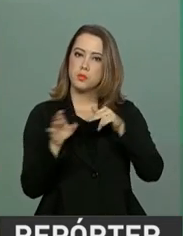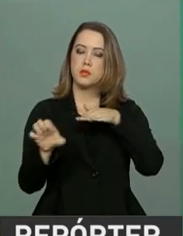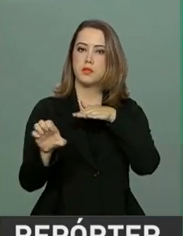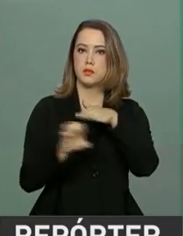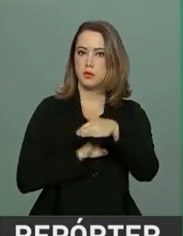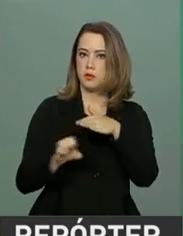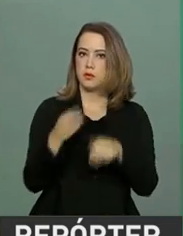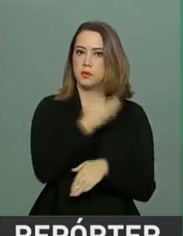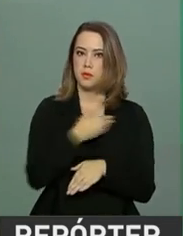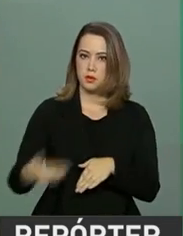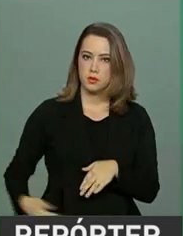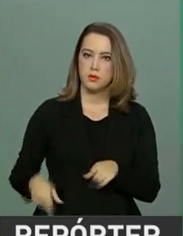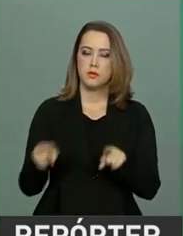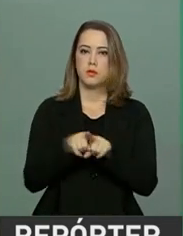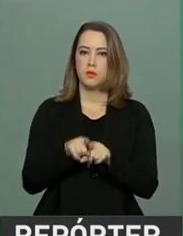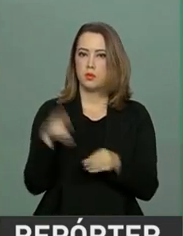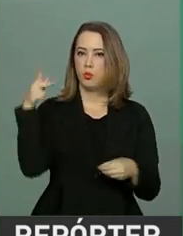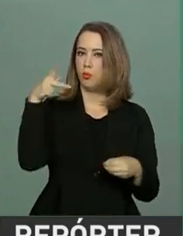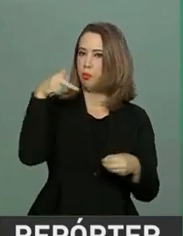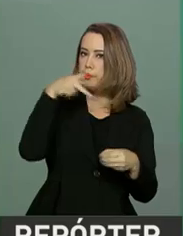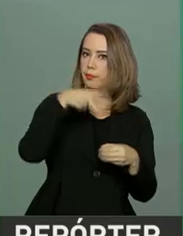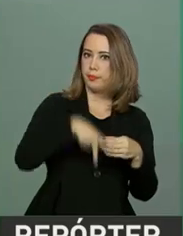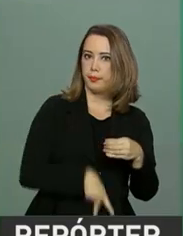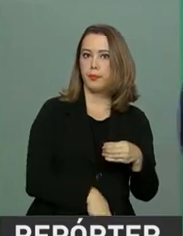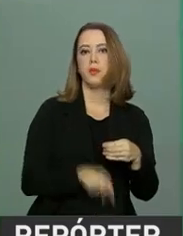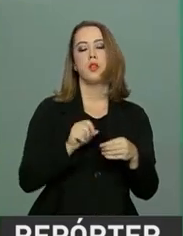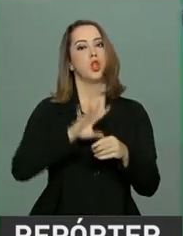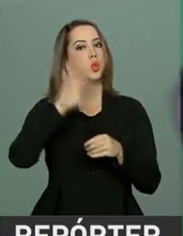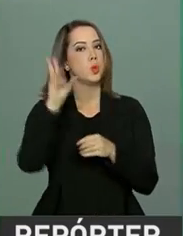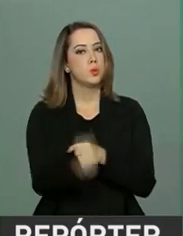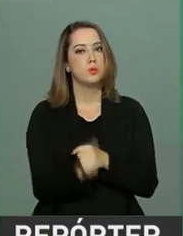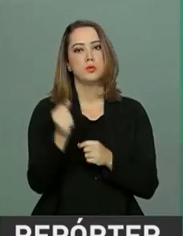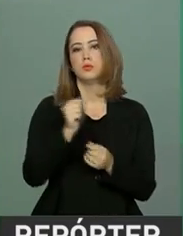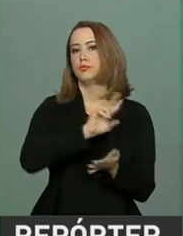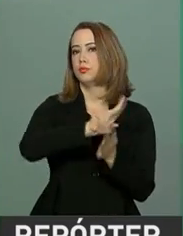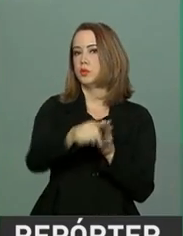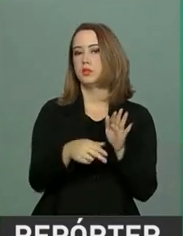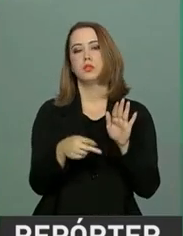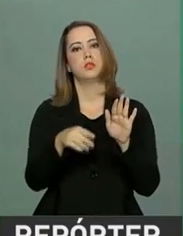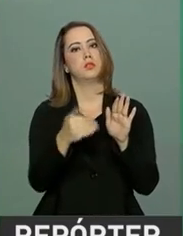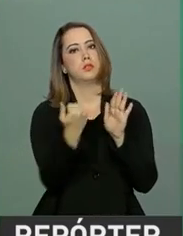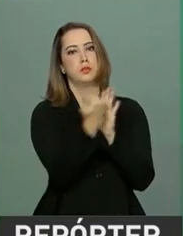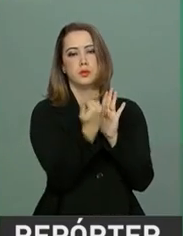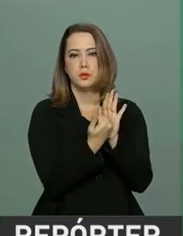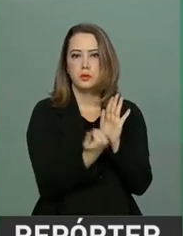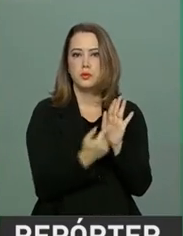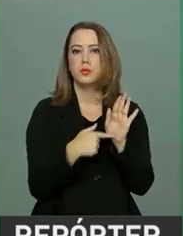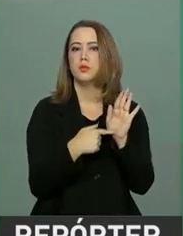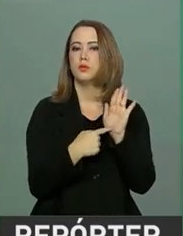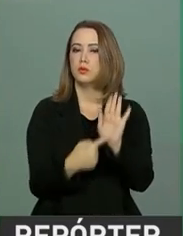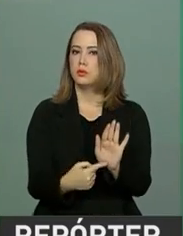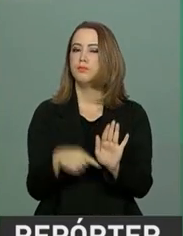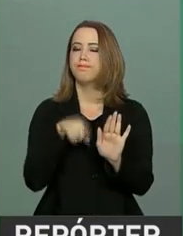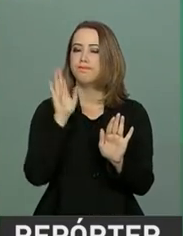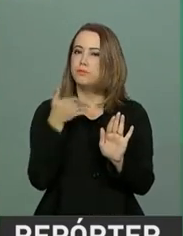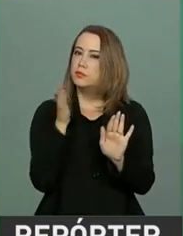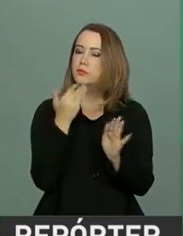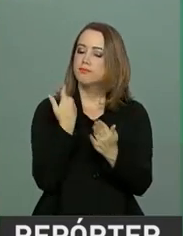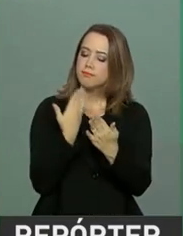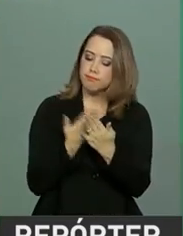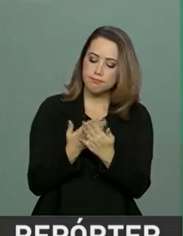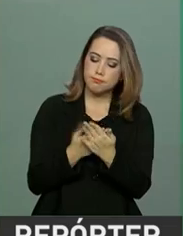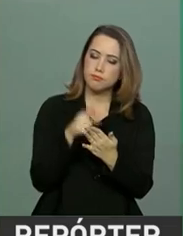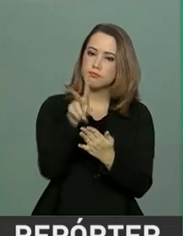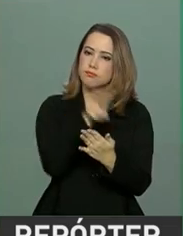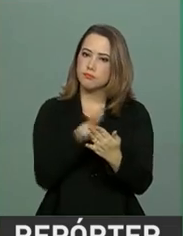o investimento em perfuração de petróleo etc mas toda a série de medidas eh que estão sendo estudadas mas